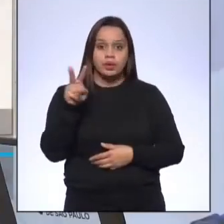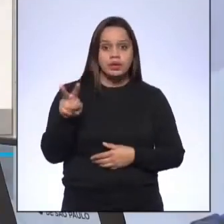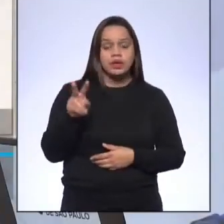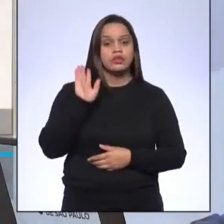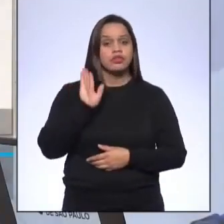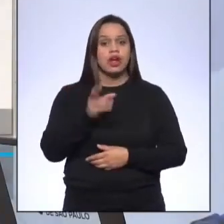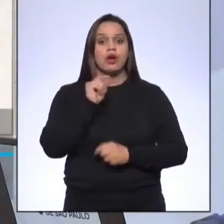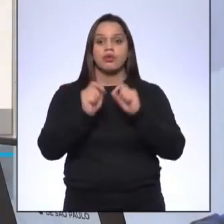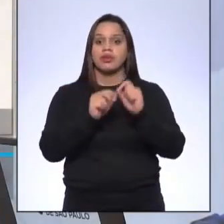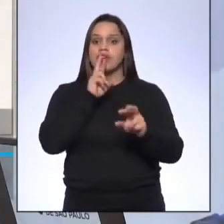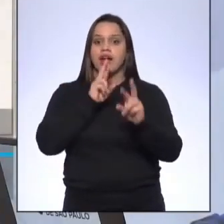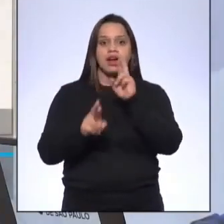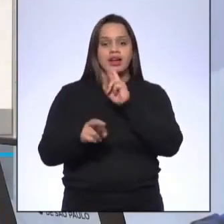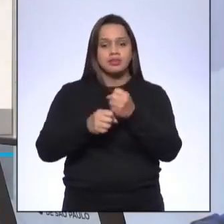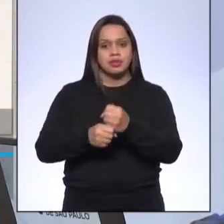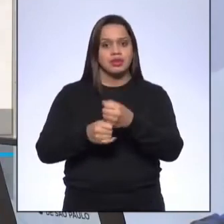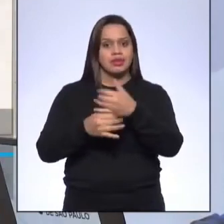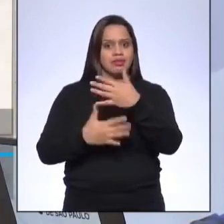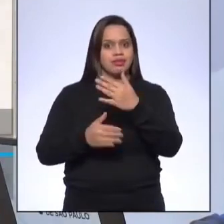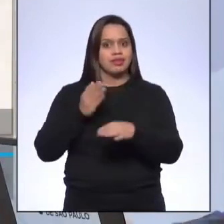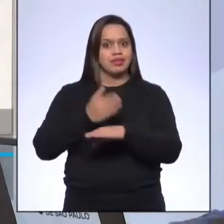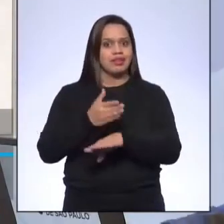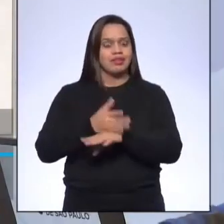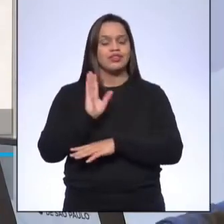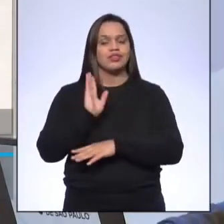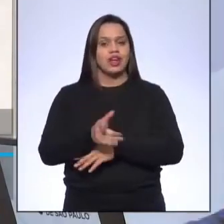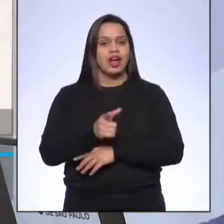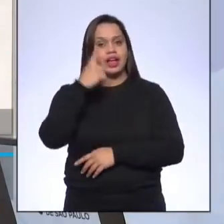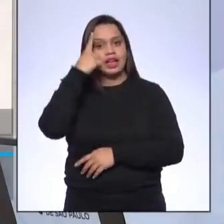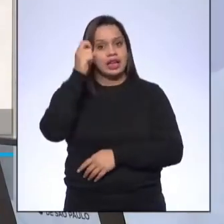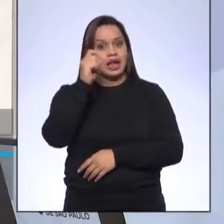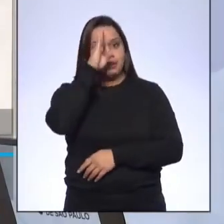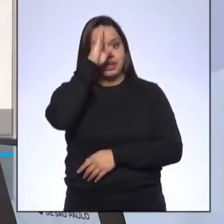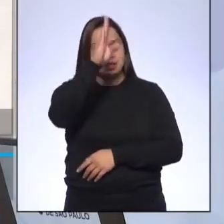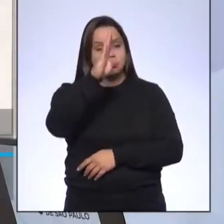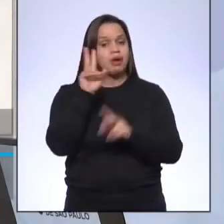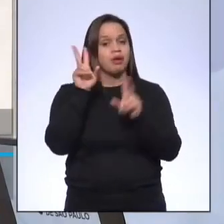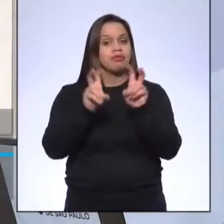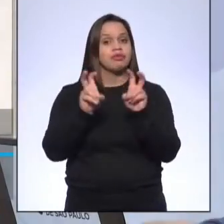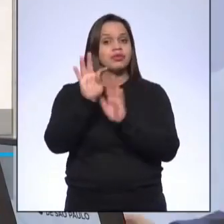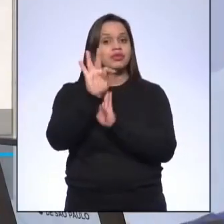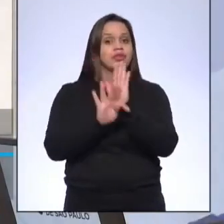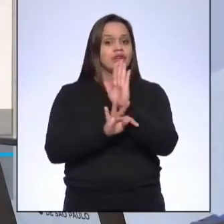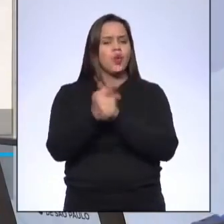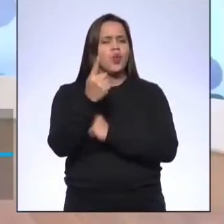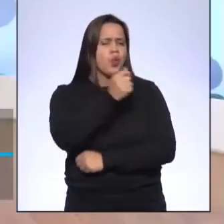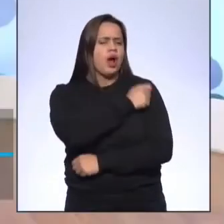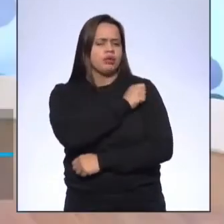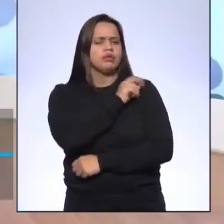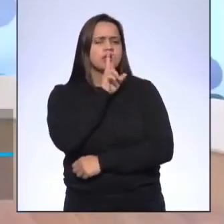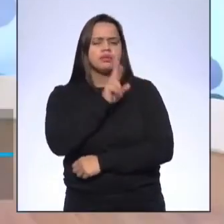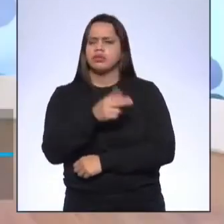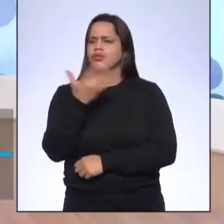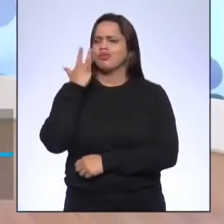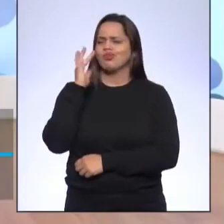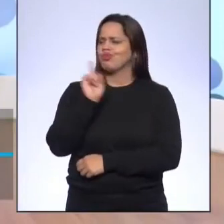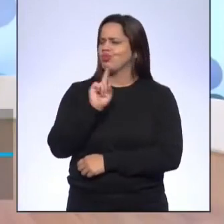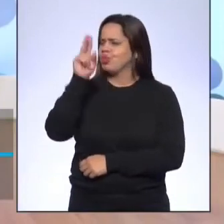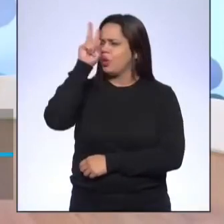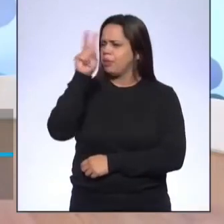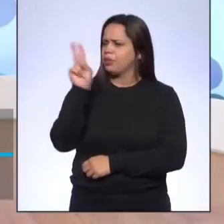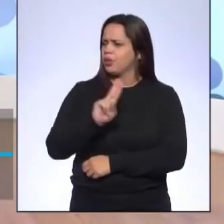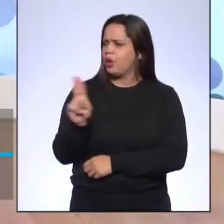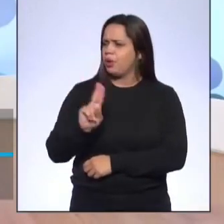já responderam ali no chat. Qual é a ideia principal do texto? Um aluno respondeu. Eu não lembro o nome